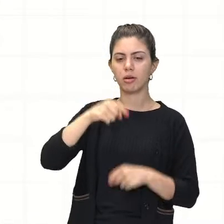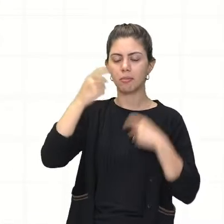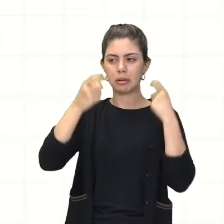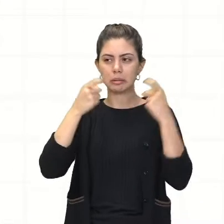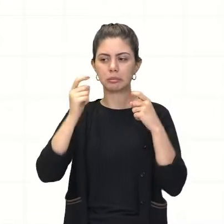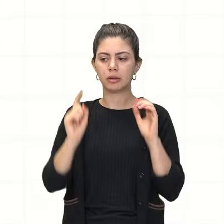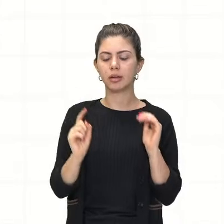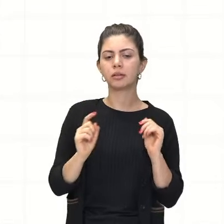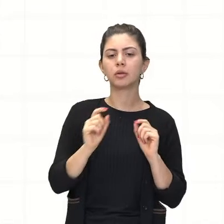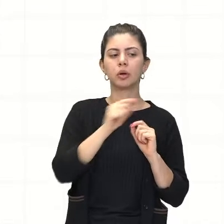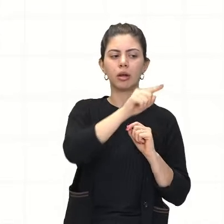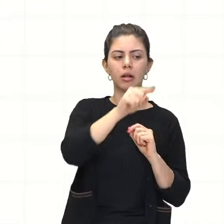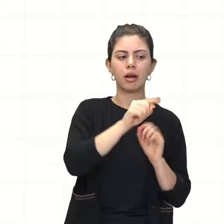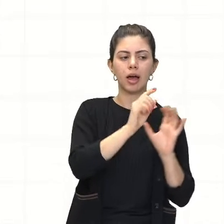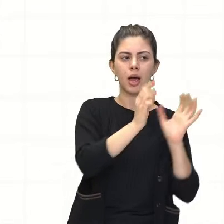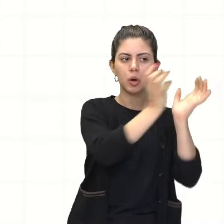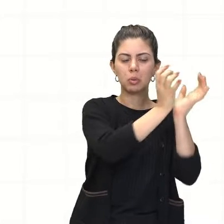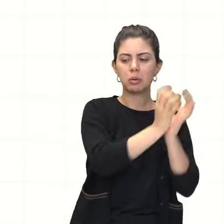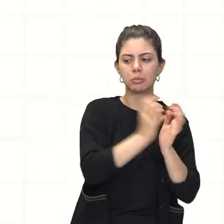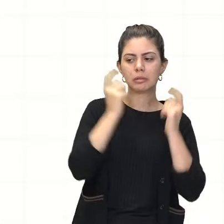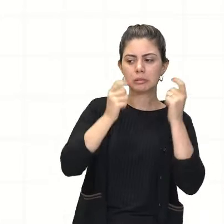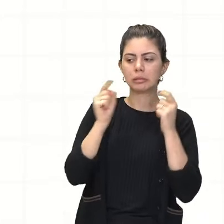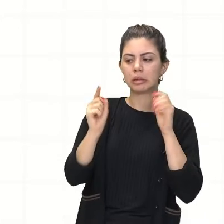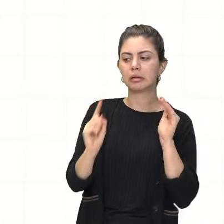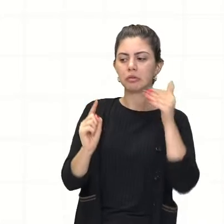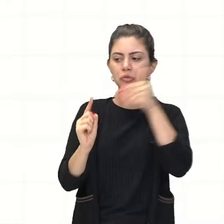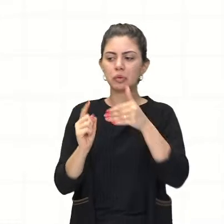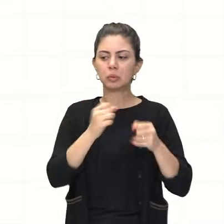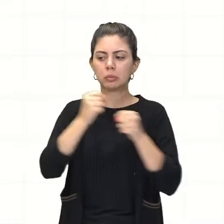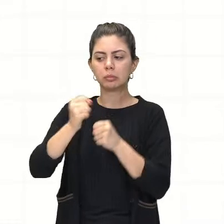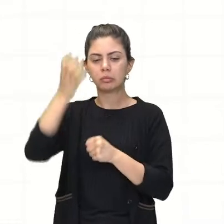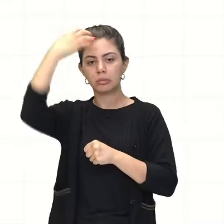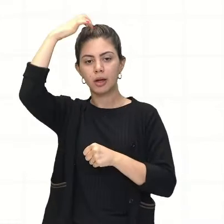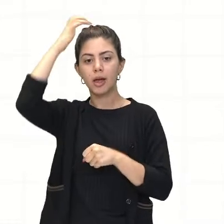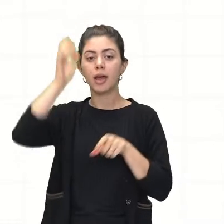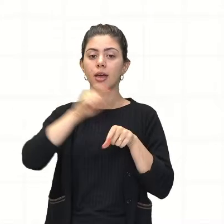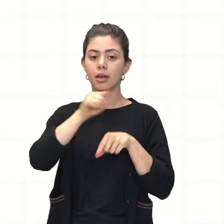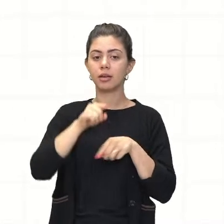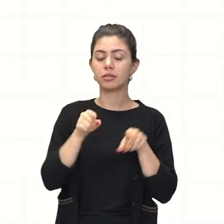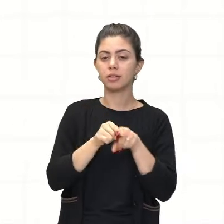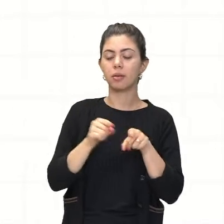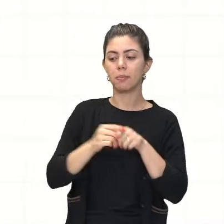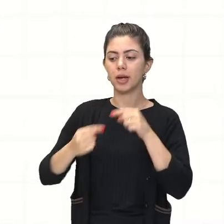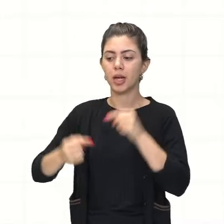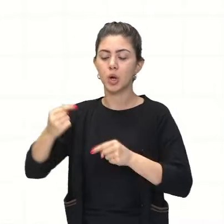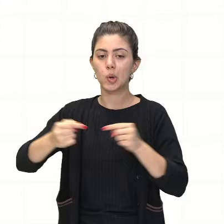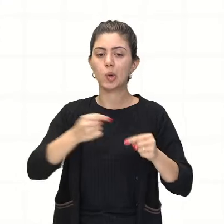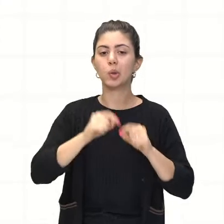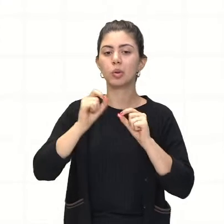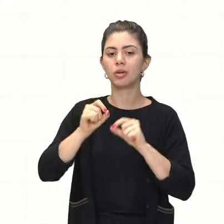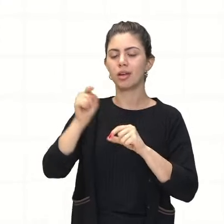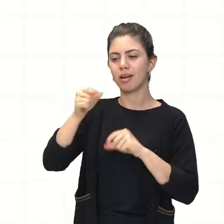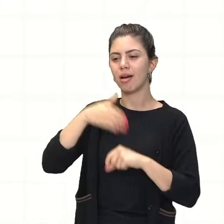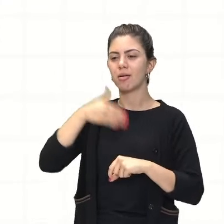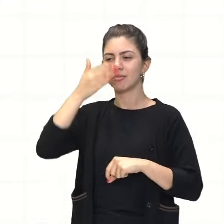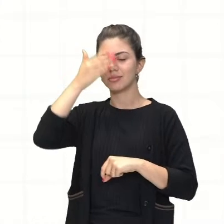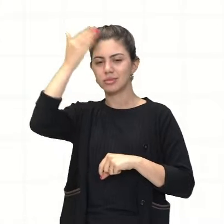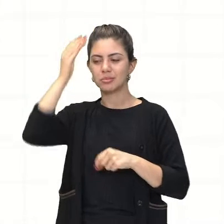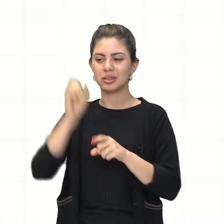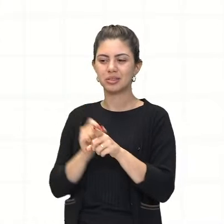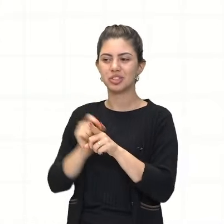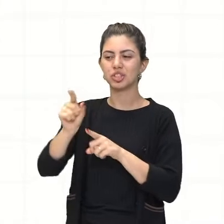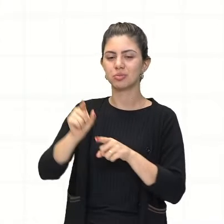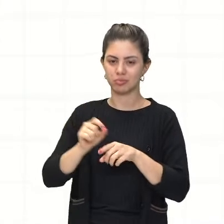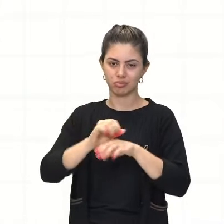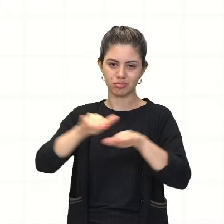centralização política, eles estão também atuando na luta contra os mouros, para a expulsão dos mouros do seu território.